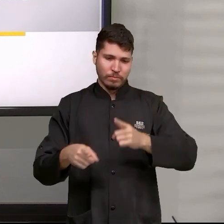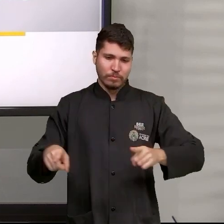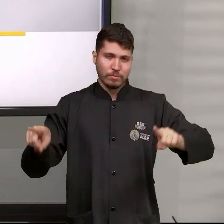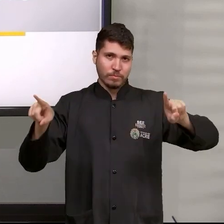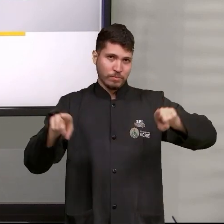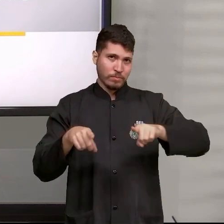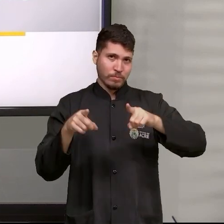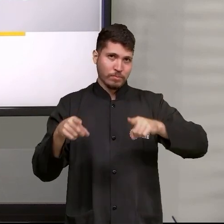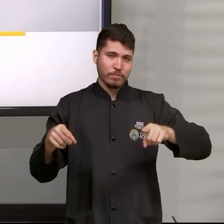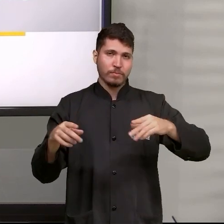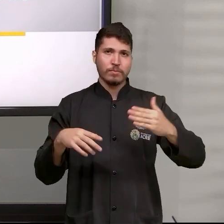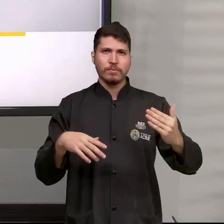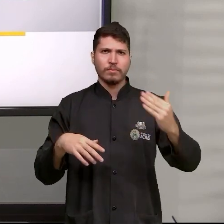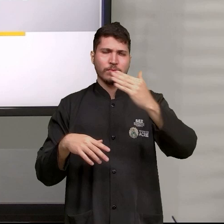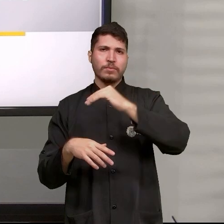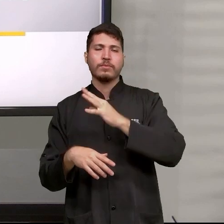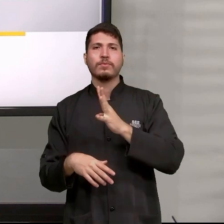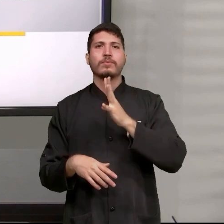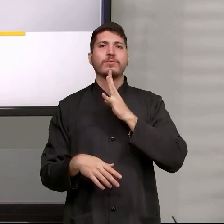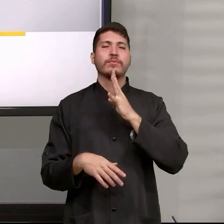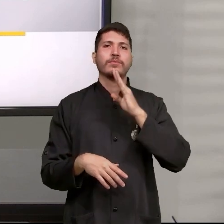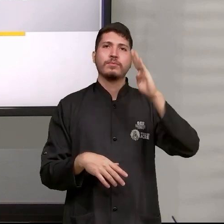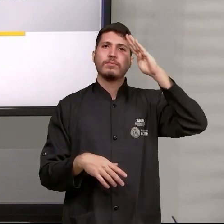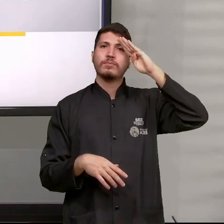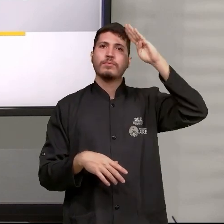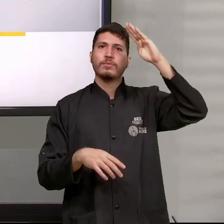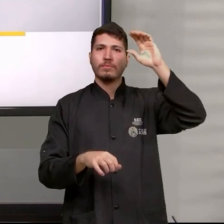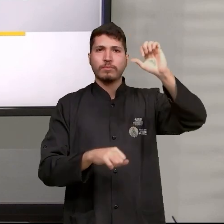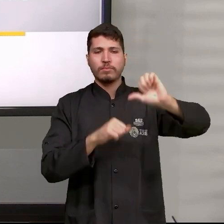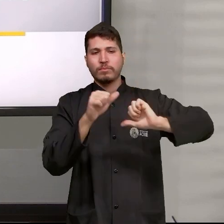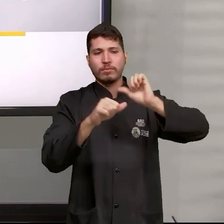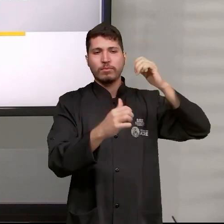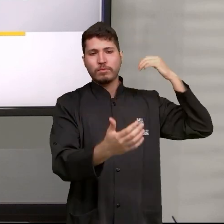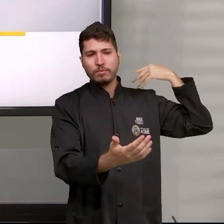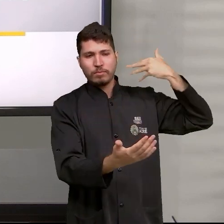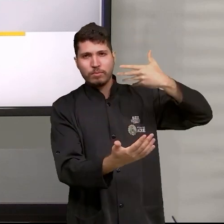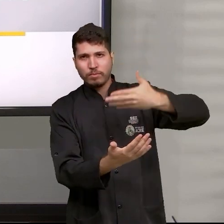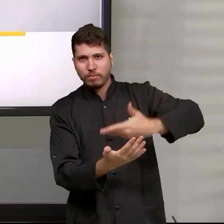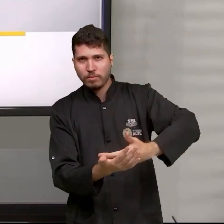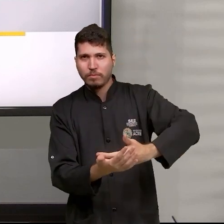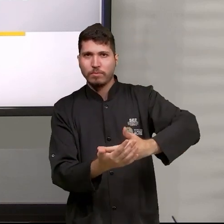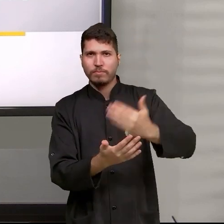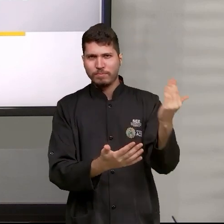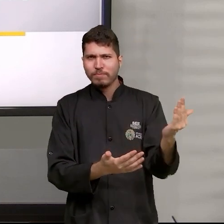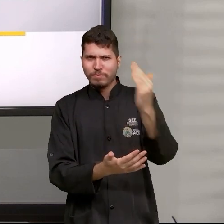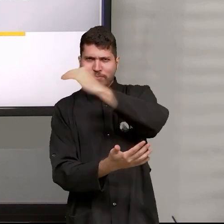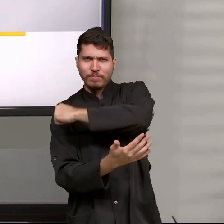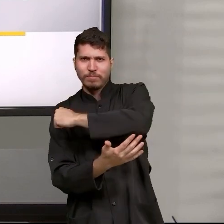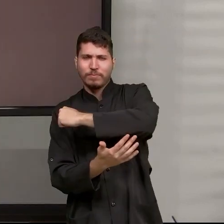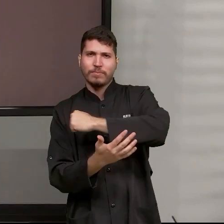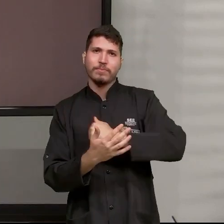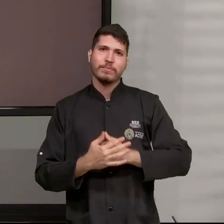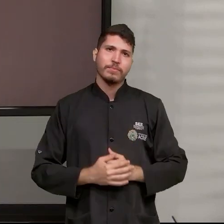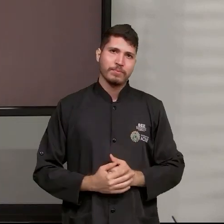principais transformações, as mudanças que ocorreram ao longo do tempo. Vamos lá?